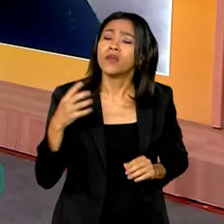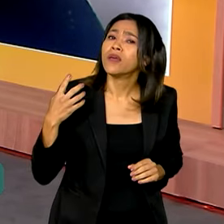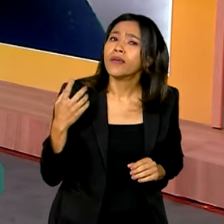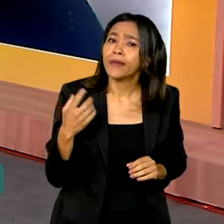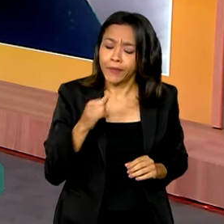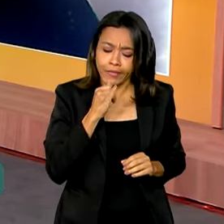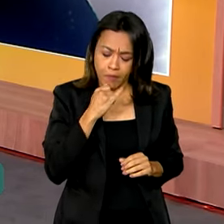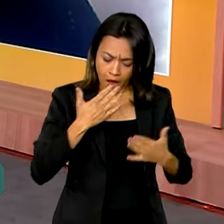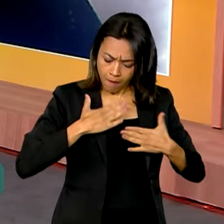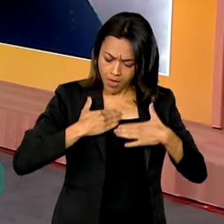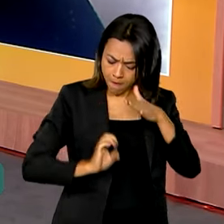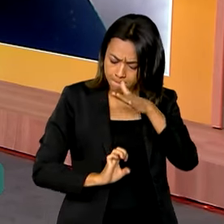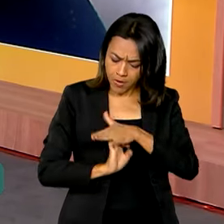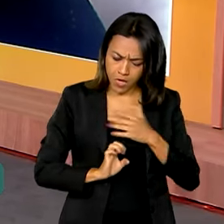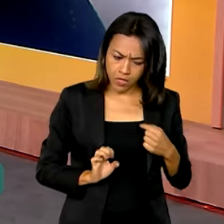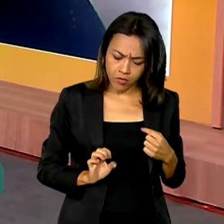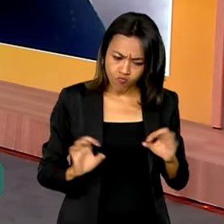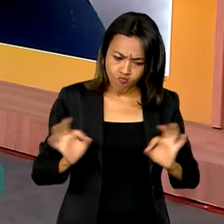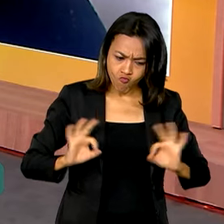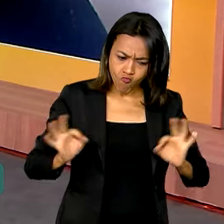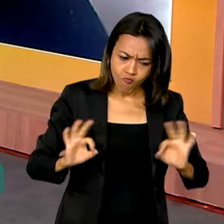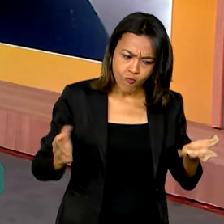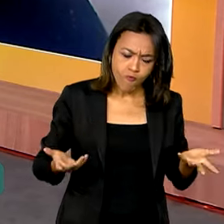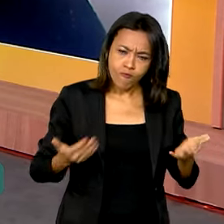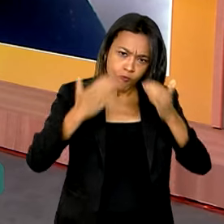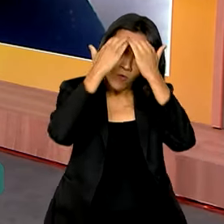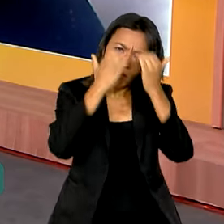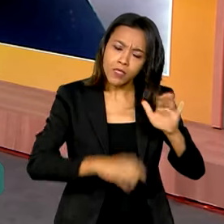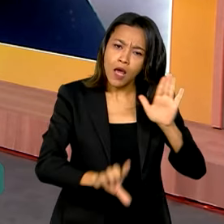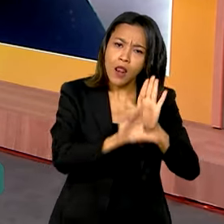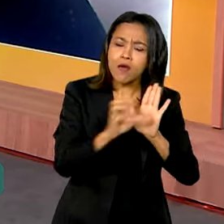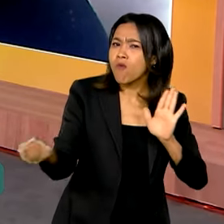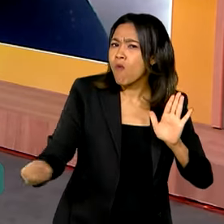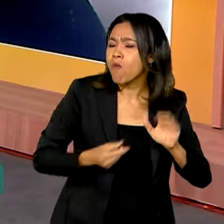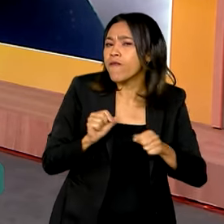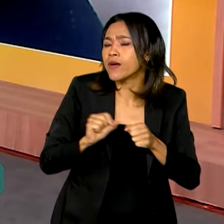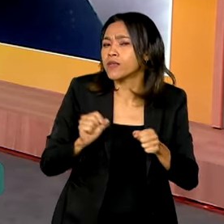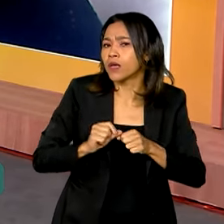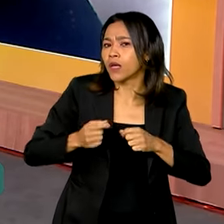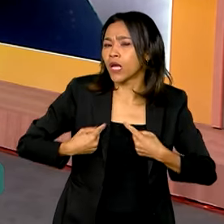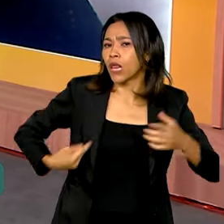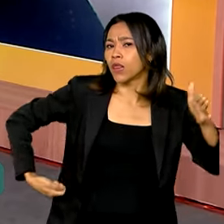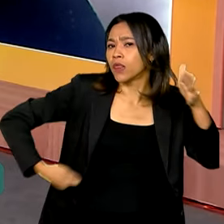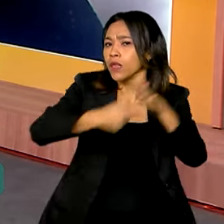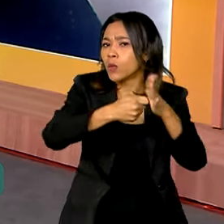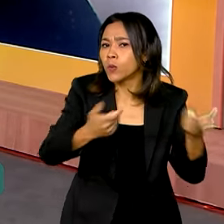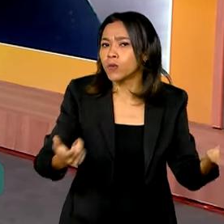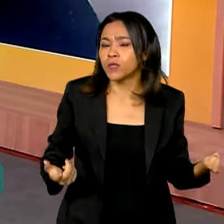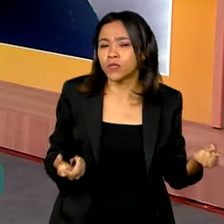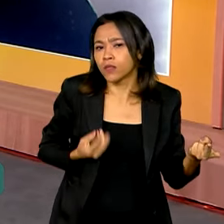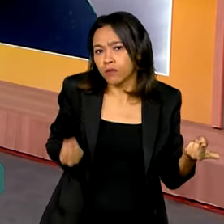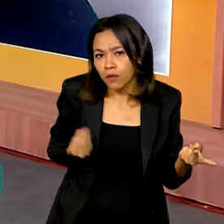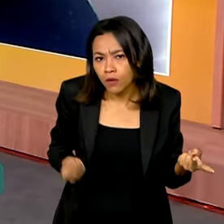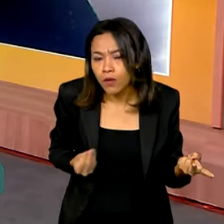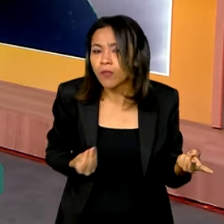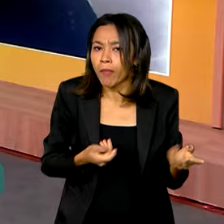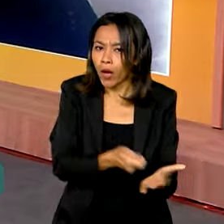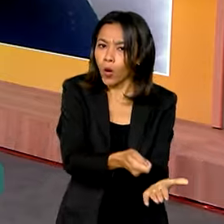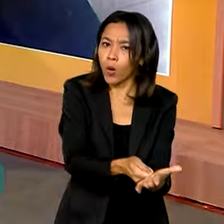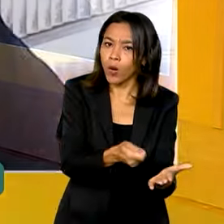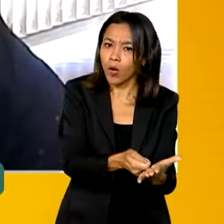está cumprindo, pode denunciar, como é que pode fazer para poder cobrar essa